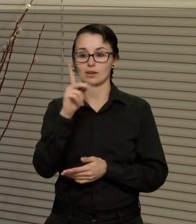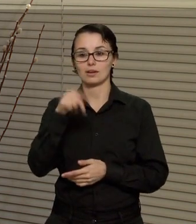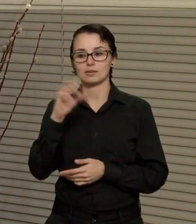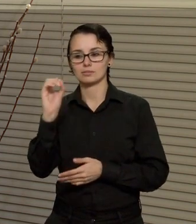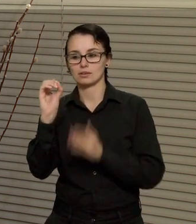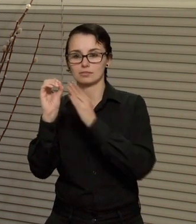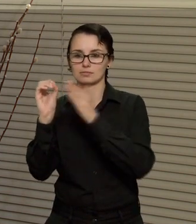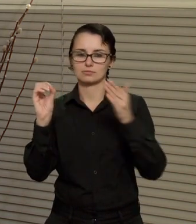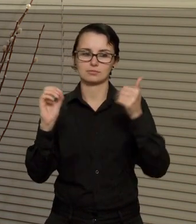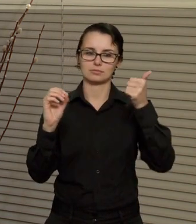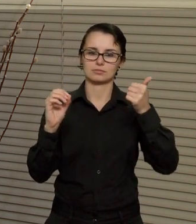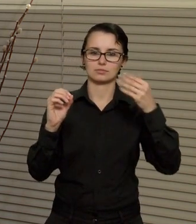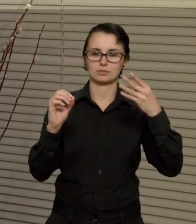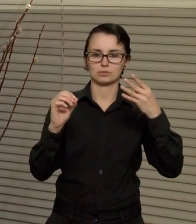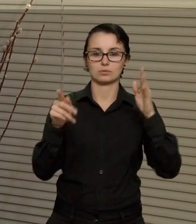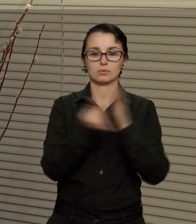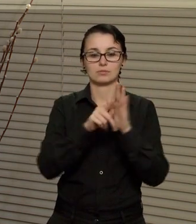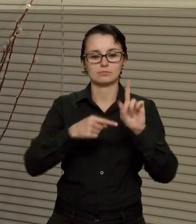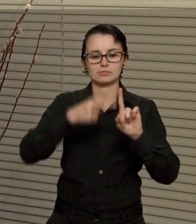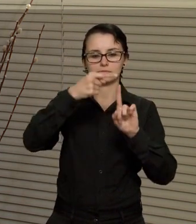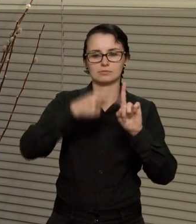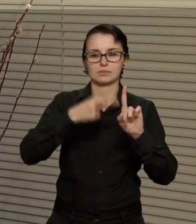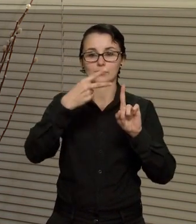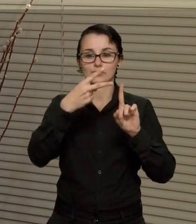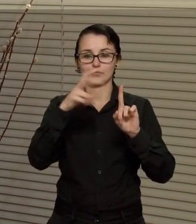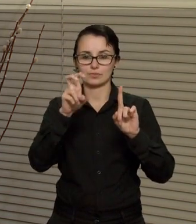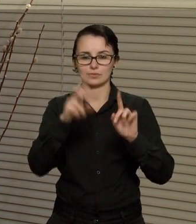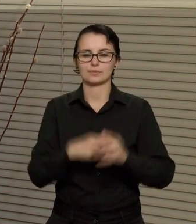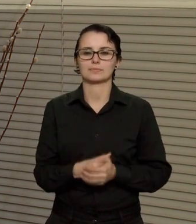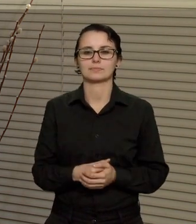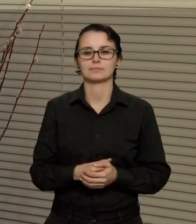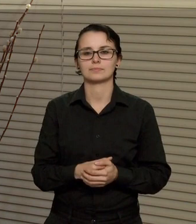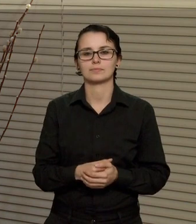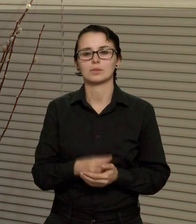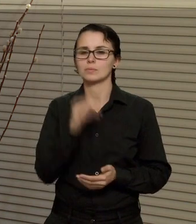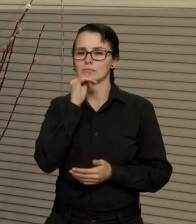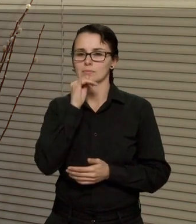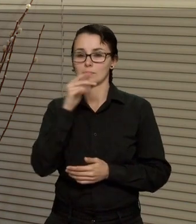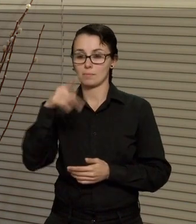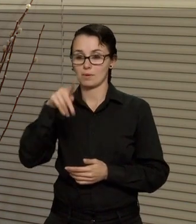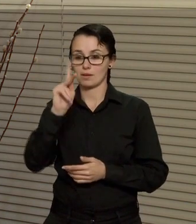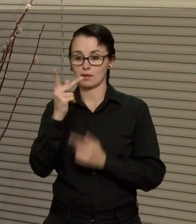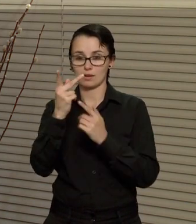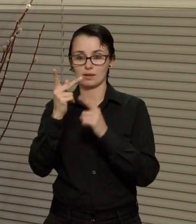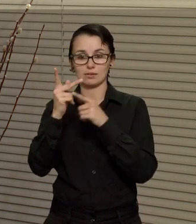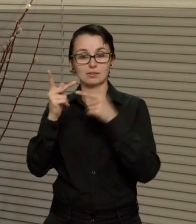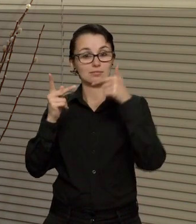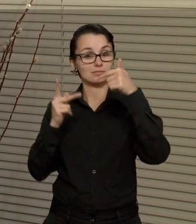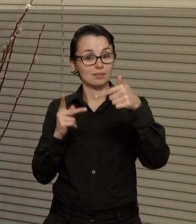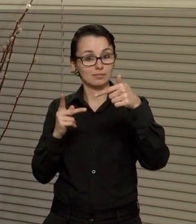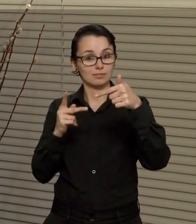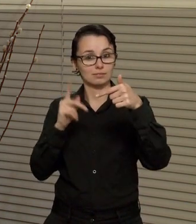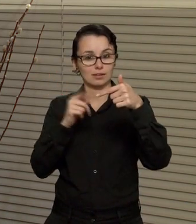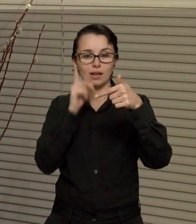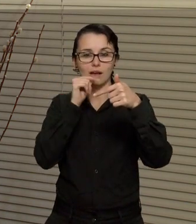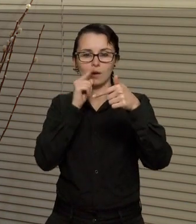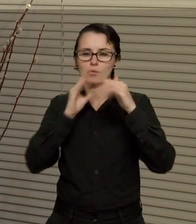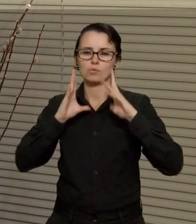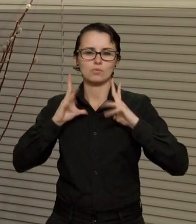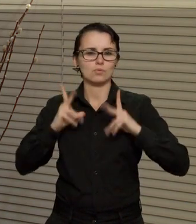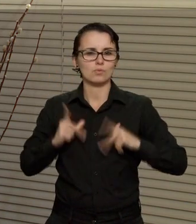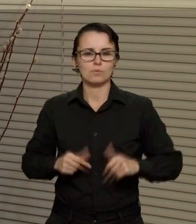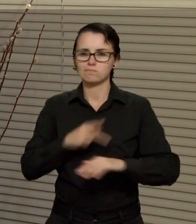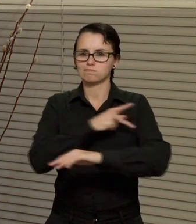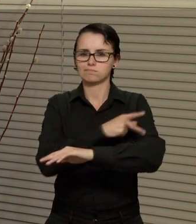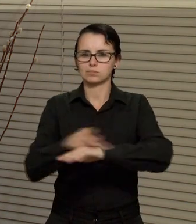de 25 graus Celsius. Se o valor do pH for igual a 7, que é a faixa de pH da água pura,